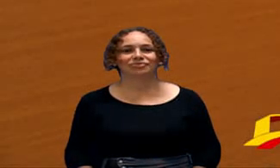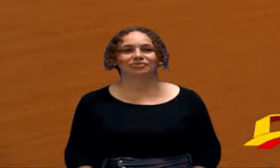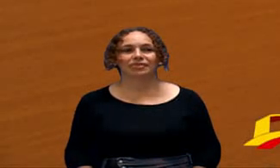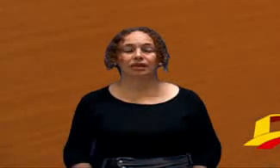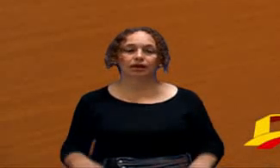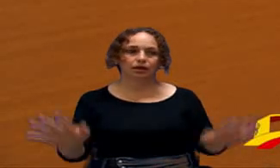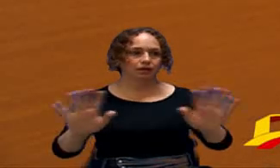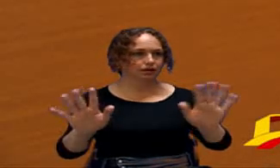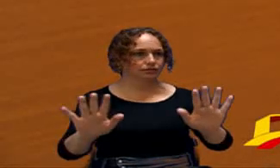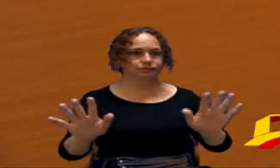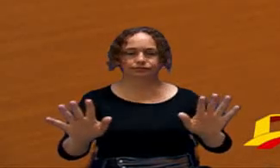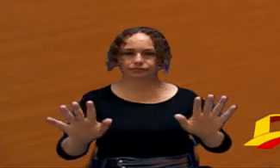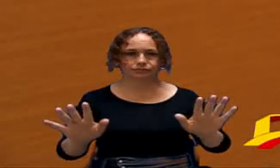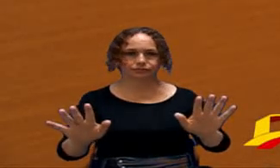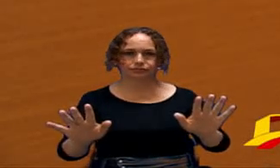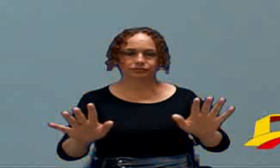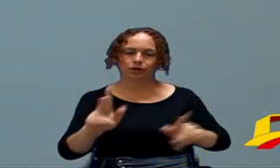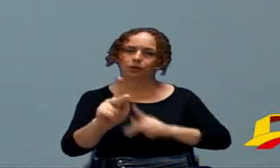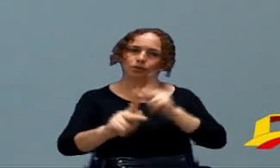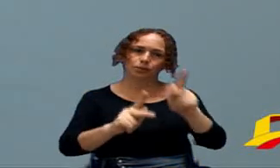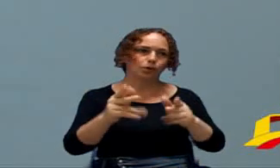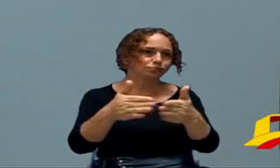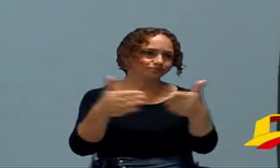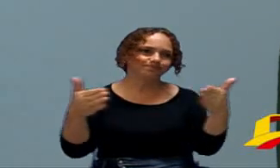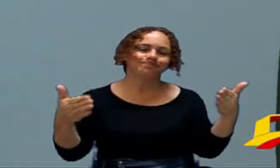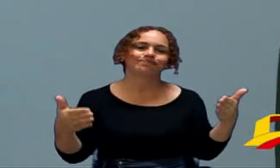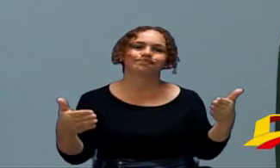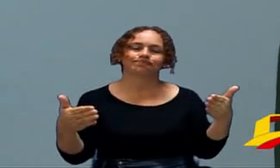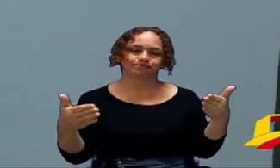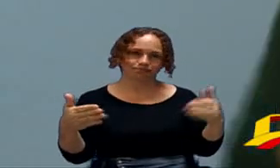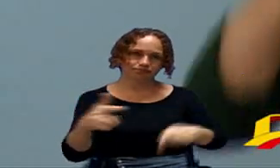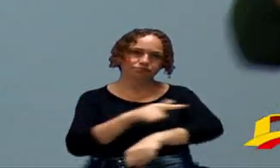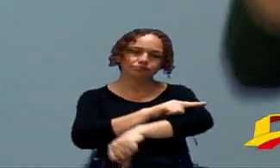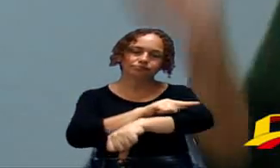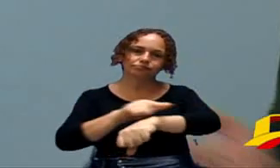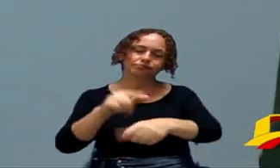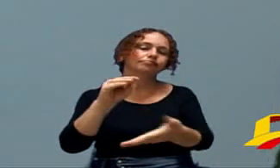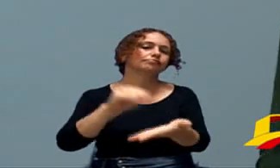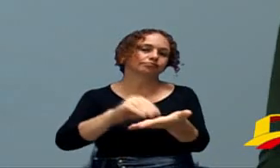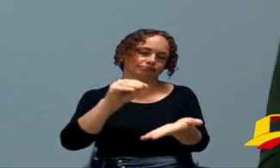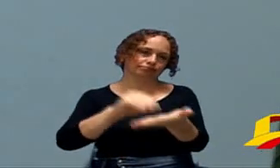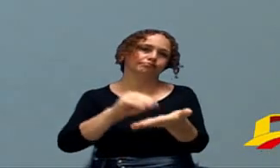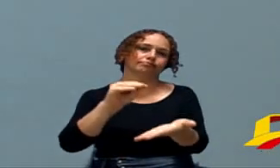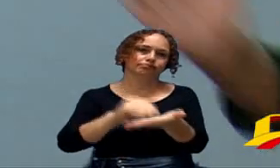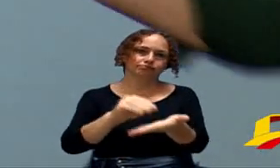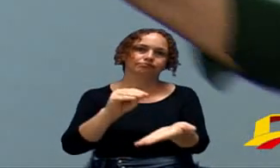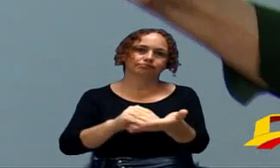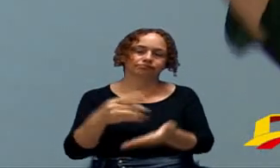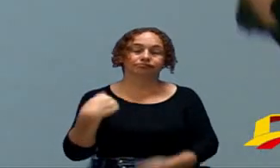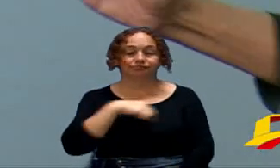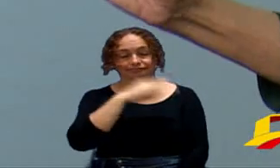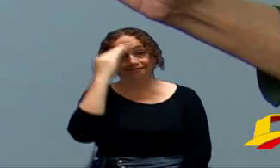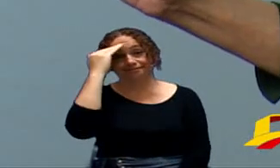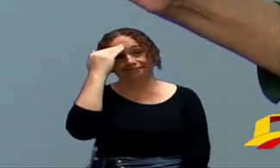Pessoal, isso vamos é falta de educação e de civilidade. Mas tudo bem, a gente entende.